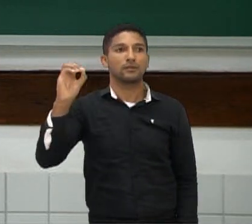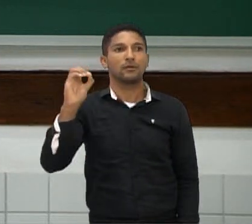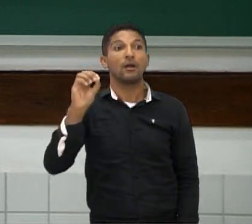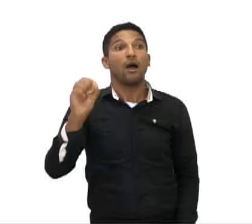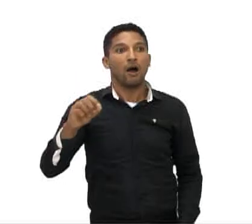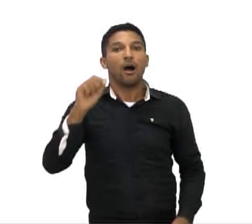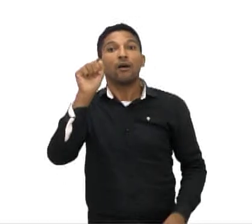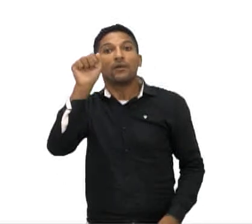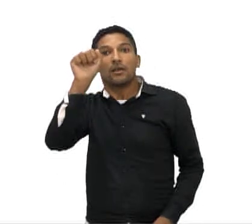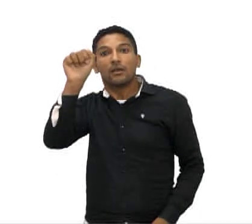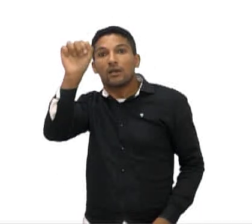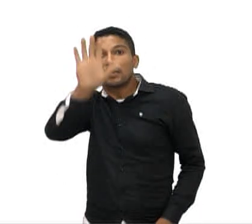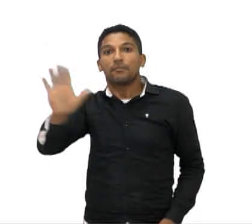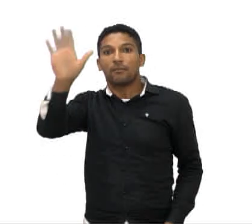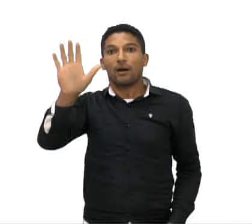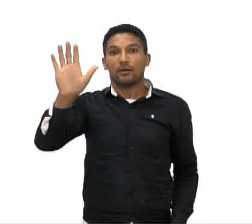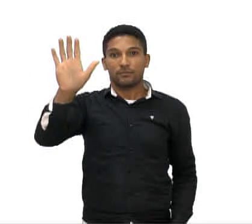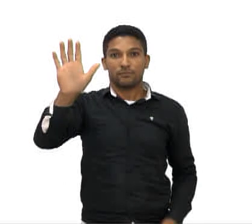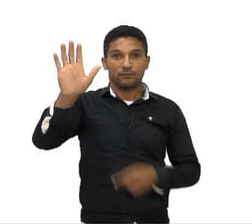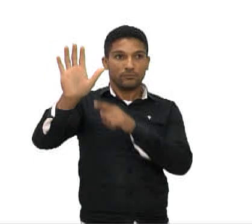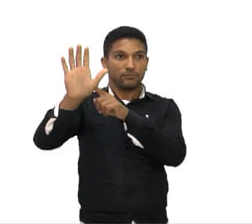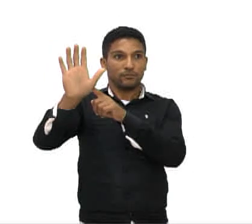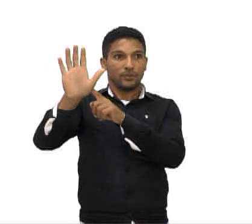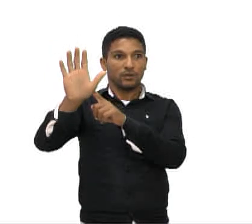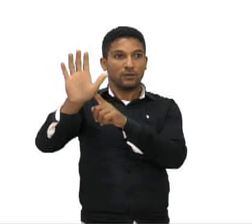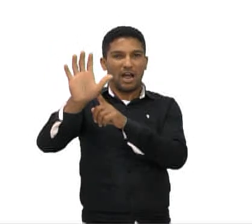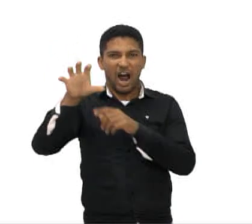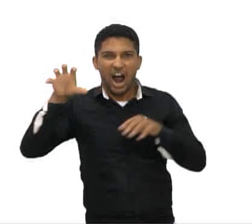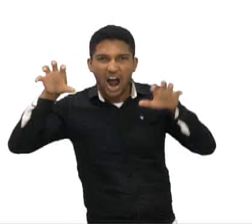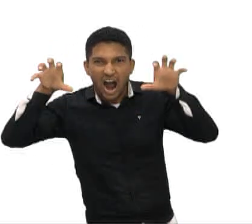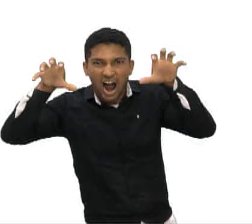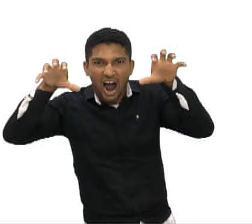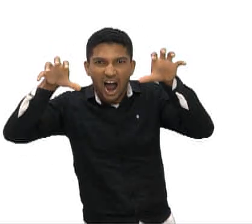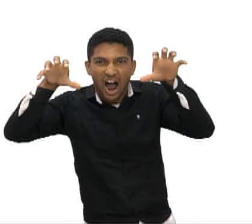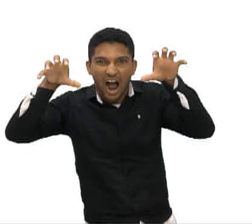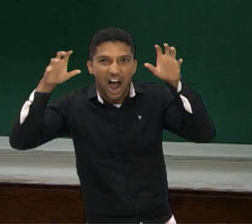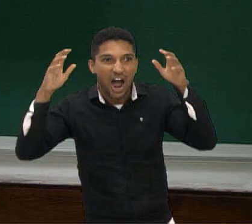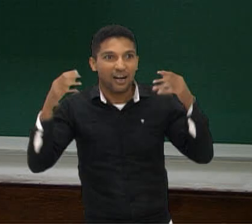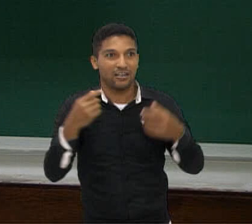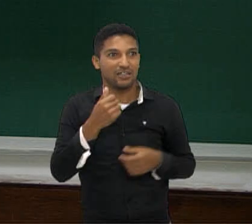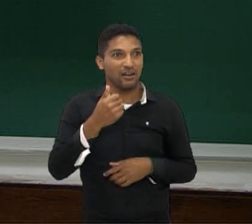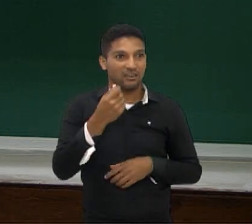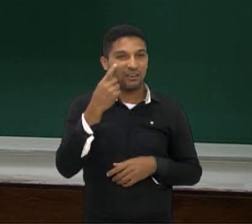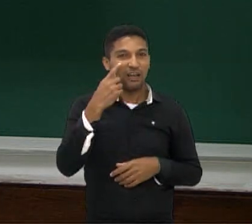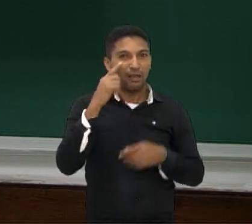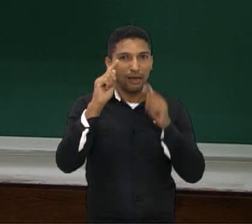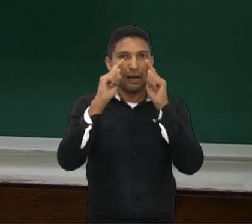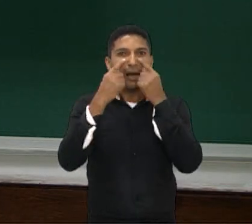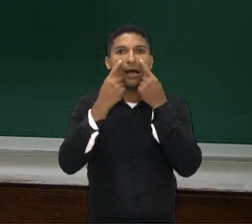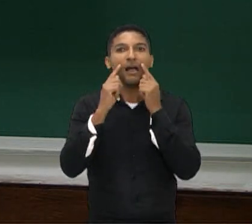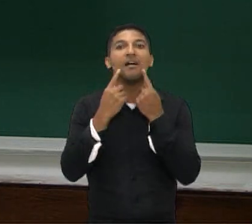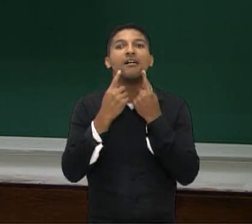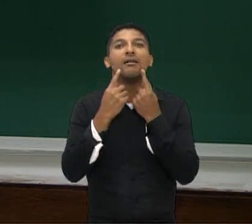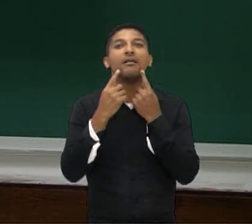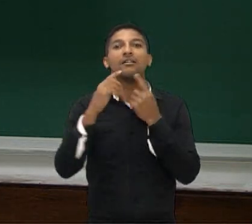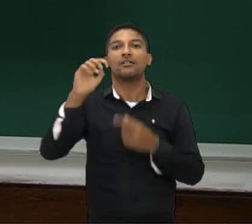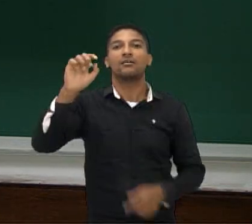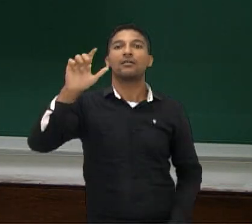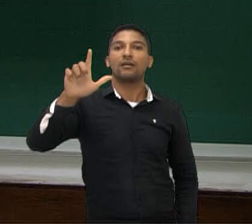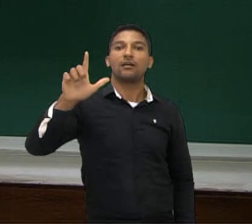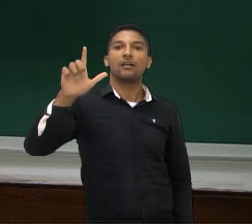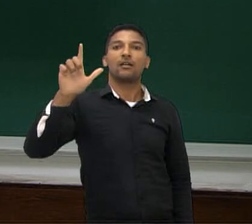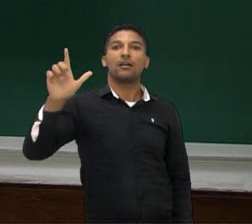filme, sim, inspirado na lenda de La Llorona. Olha lá, La Llorona é um